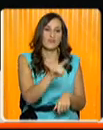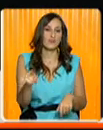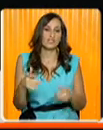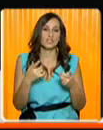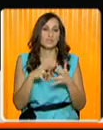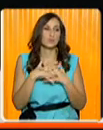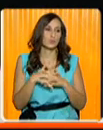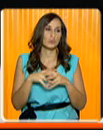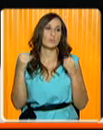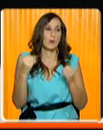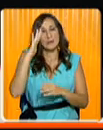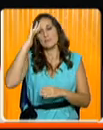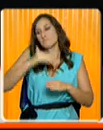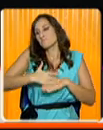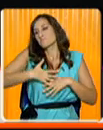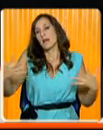têm estrutura para aguentar.